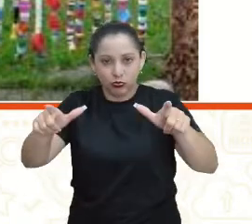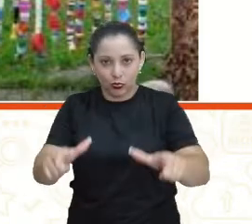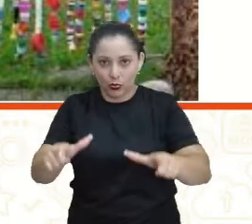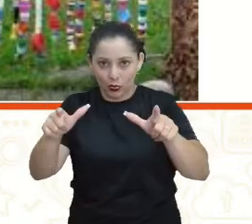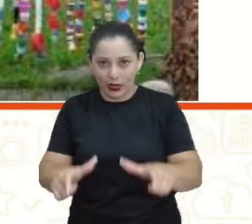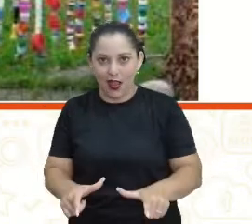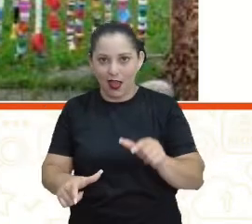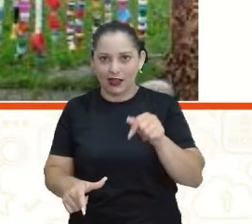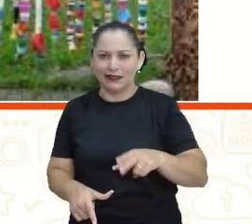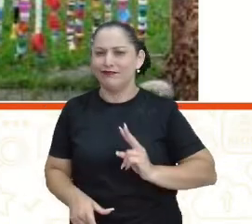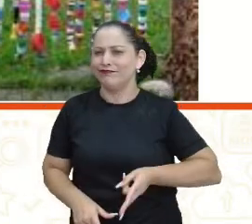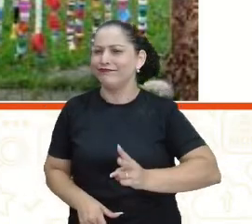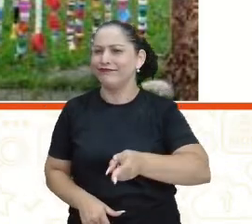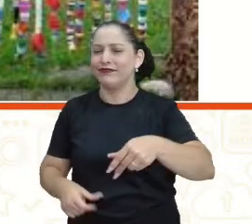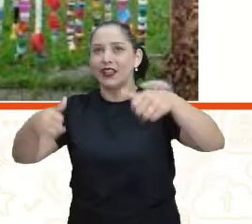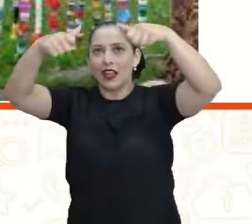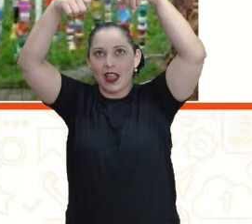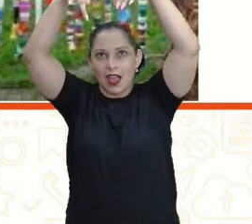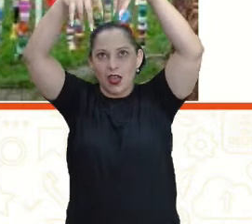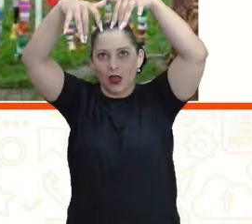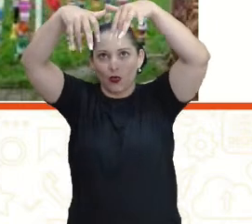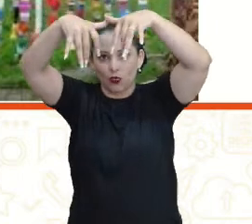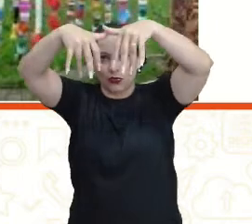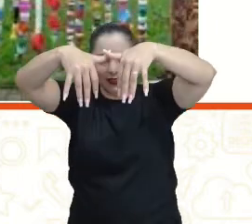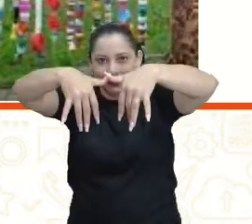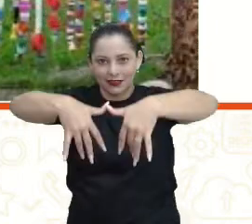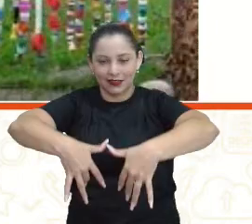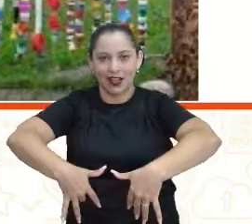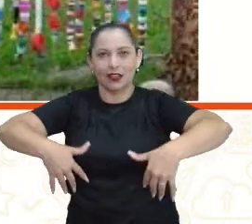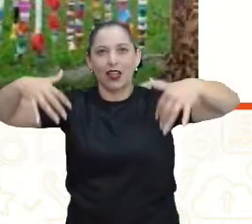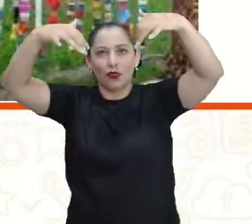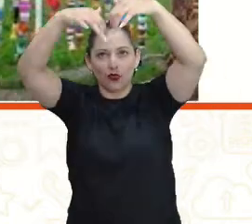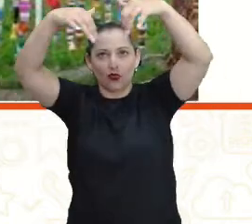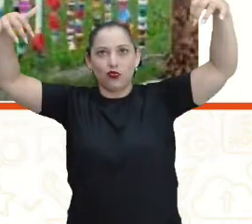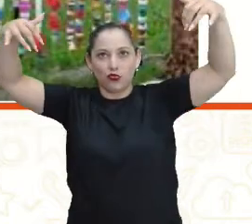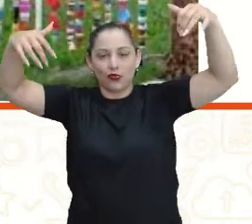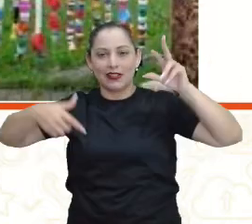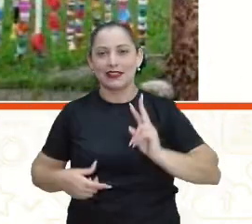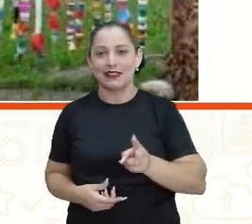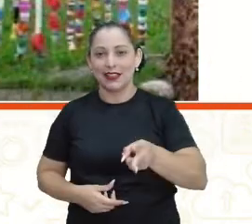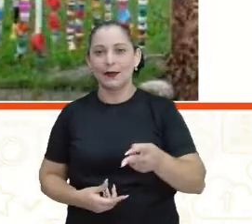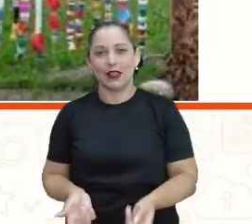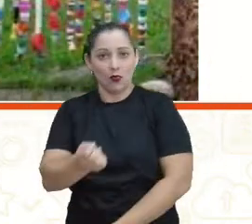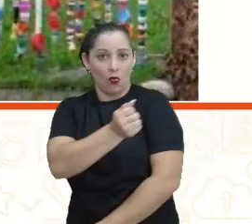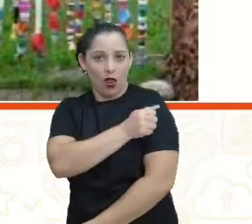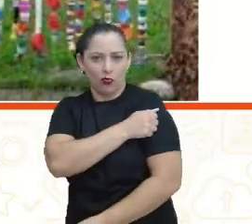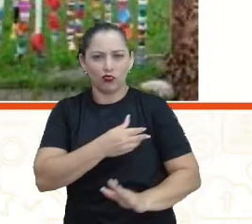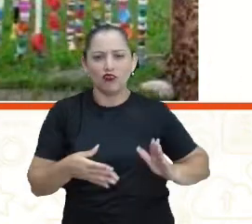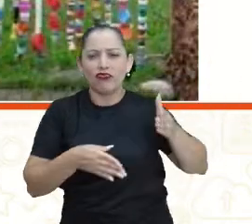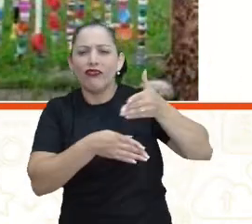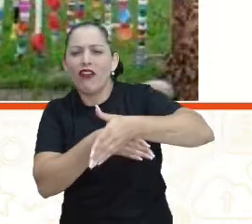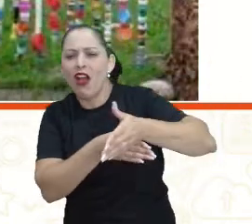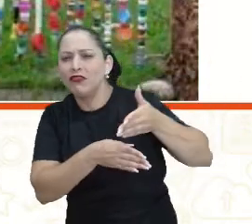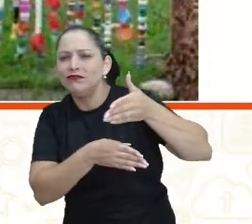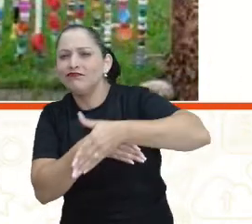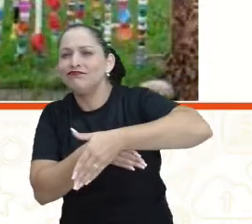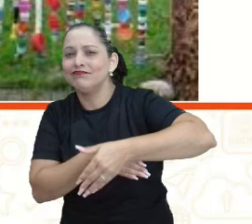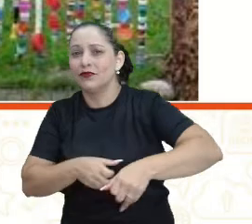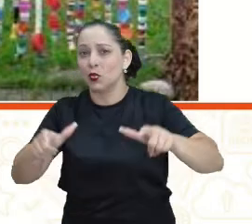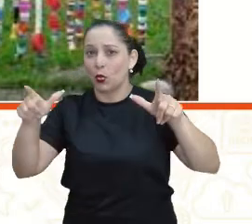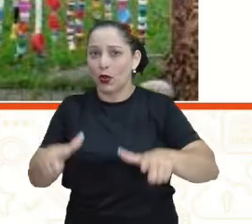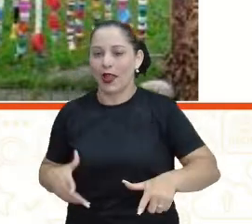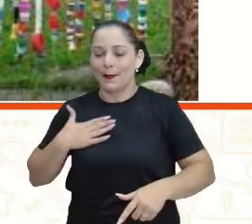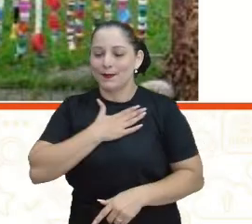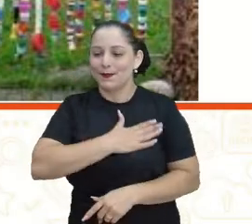feita uma única vez. A cortina sensorial vai estar lá e o estudante vai descobrir esse lugar, né, é um lugar que geralmente traz